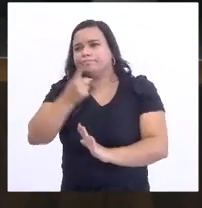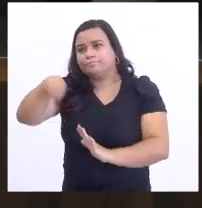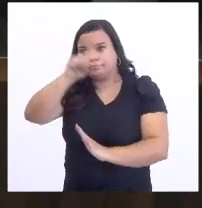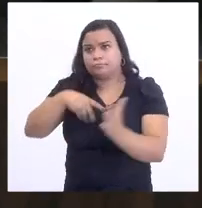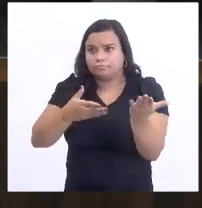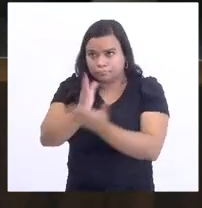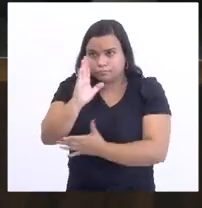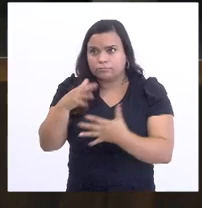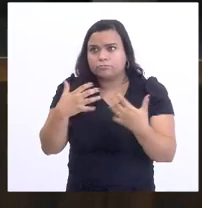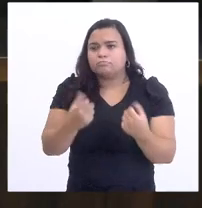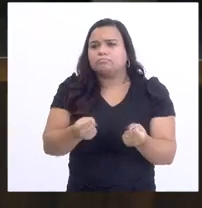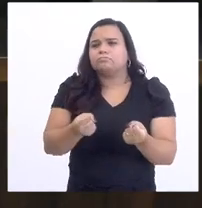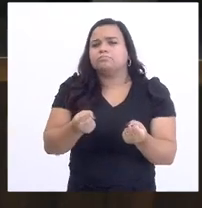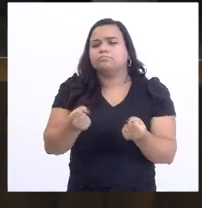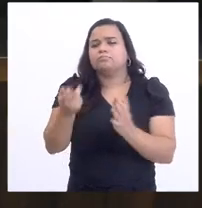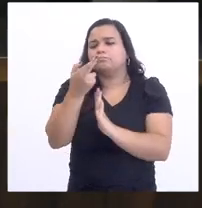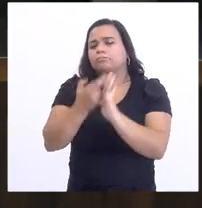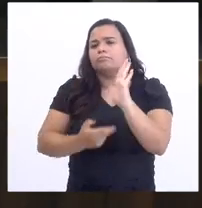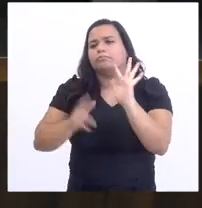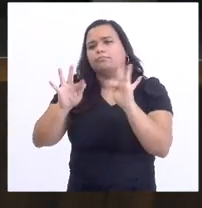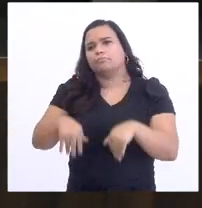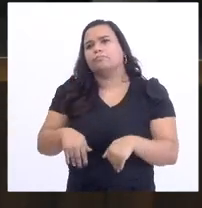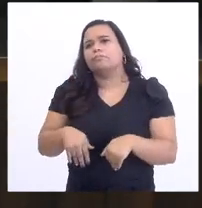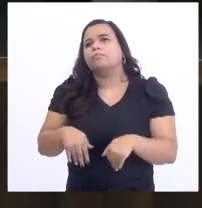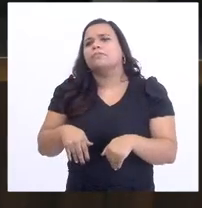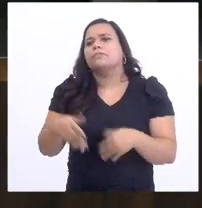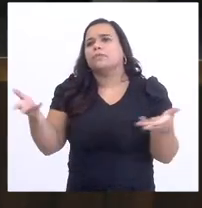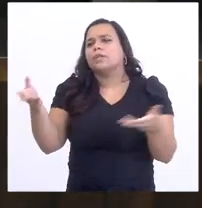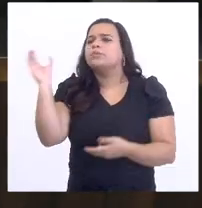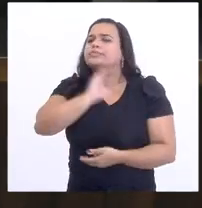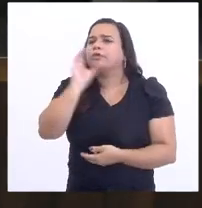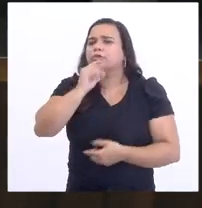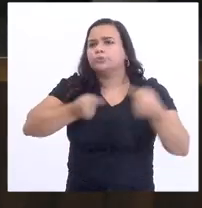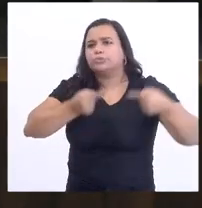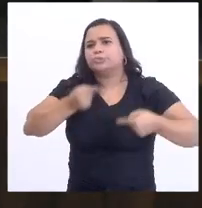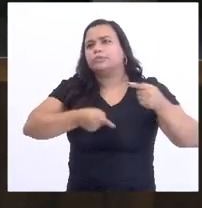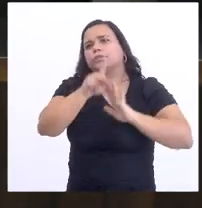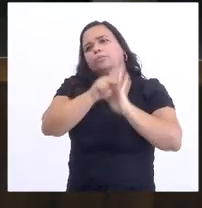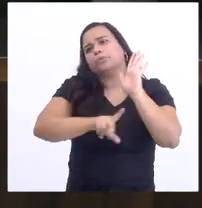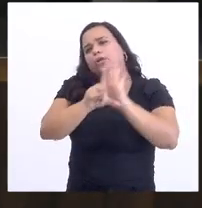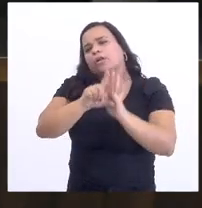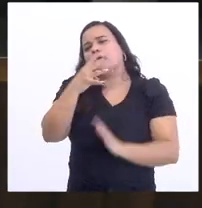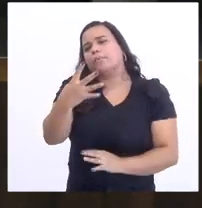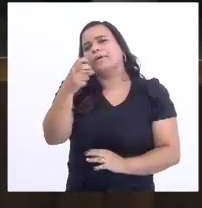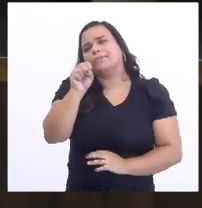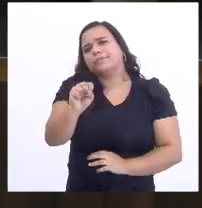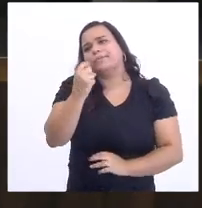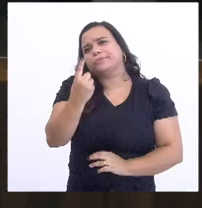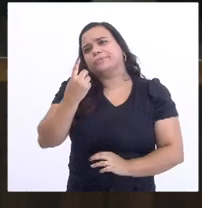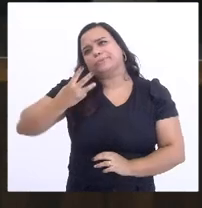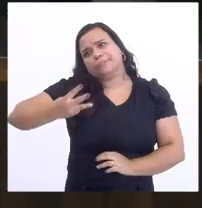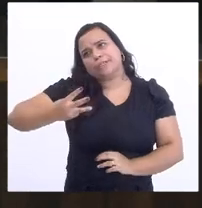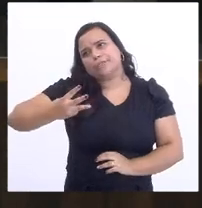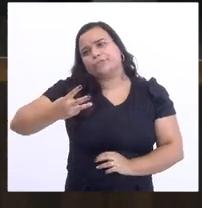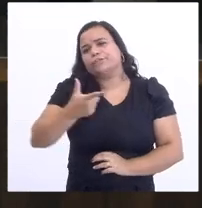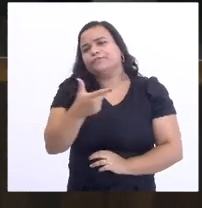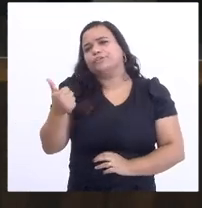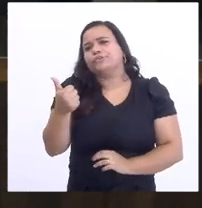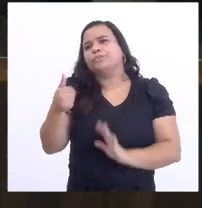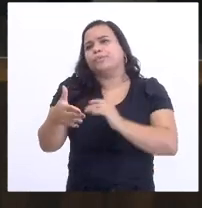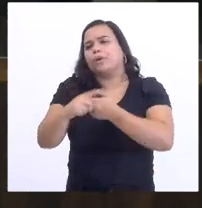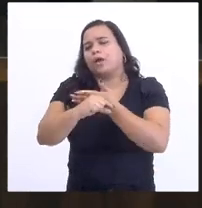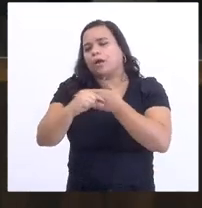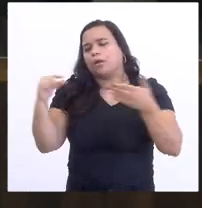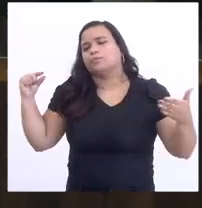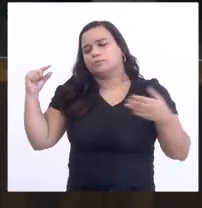como estão, aprovado, vai à redação final. Em regime de urgência, em discussão única, projeto de lei 4813, de 21, de autoria do deputado